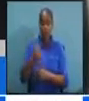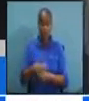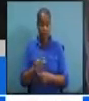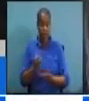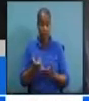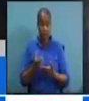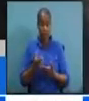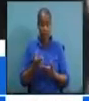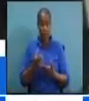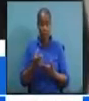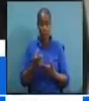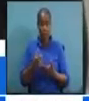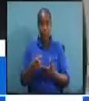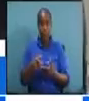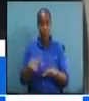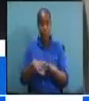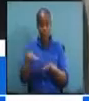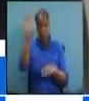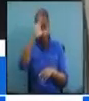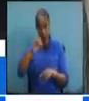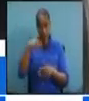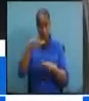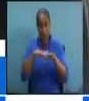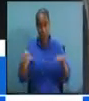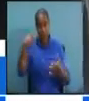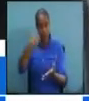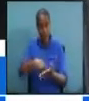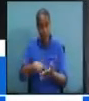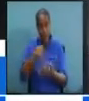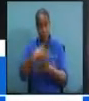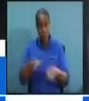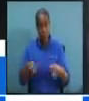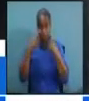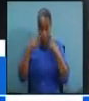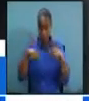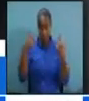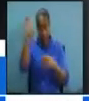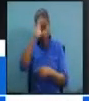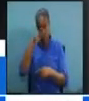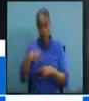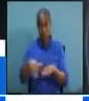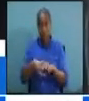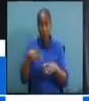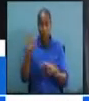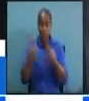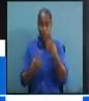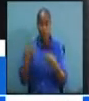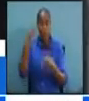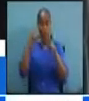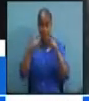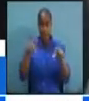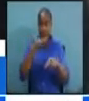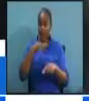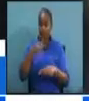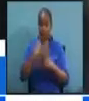assiste-se ao desengajamento do Estado a nível do financiamento ao setor público. O Estado está a desengajar de algumas empresas, deixar